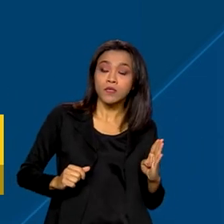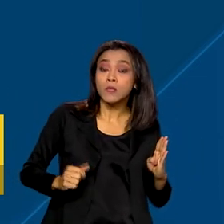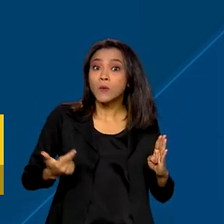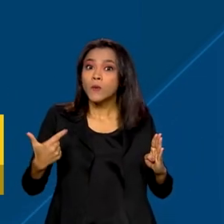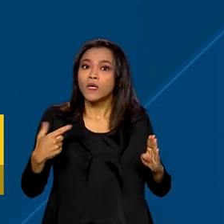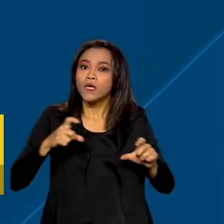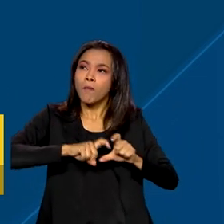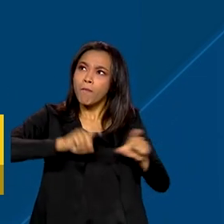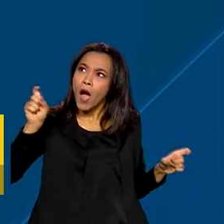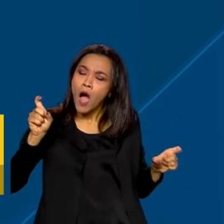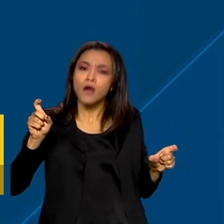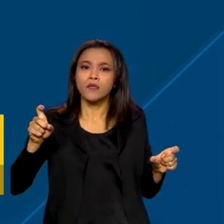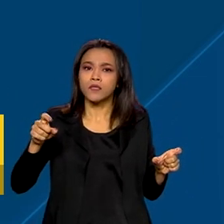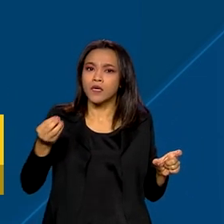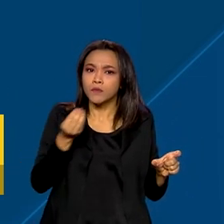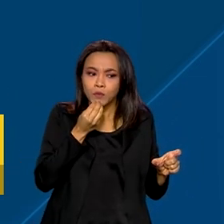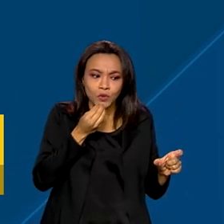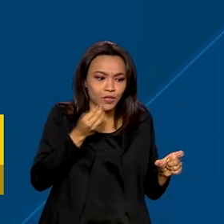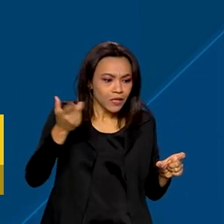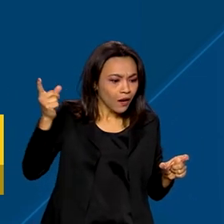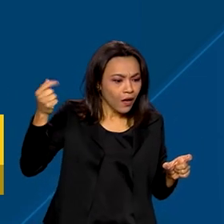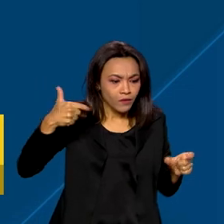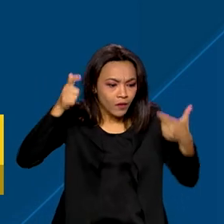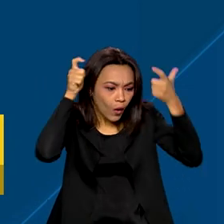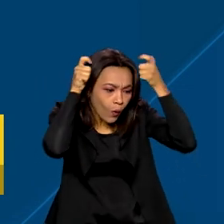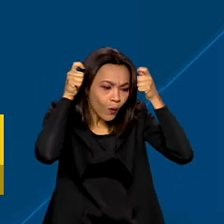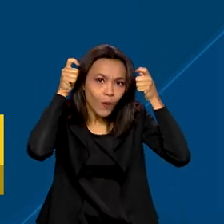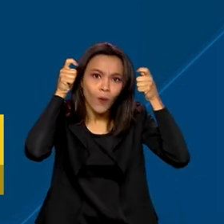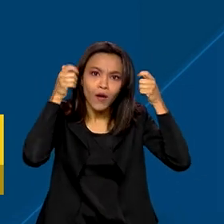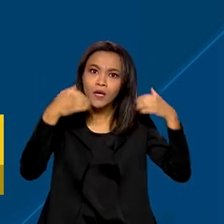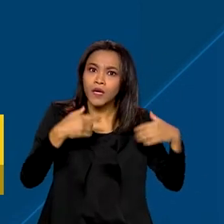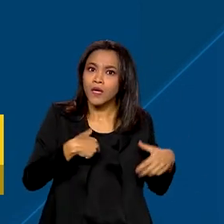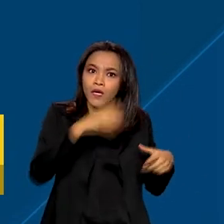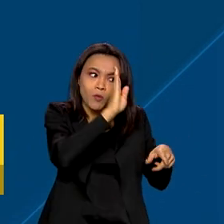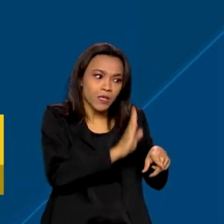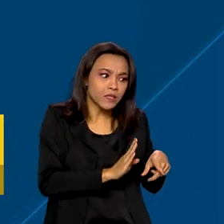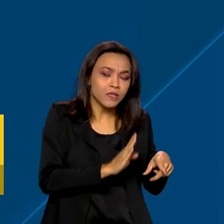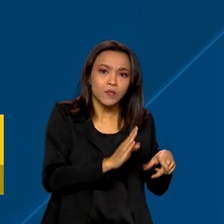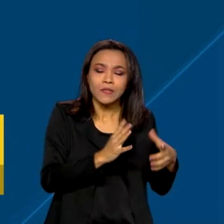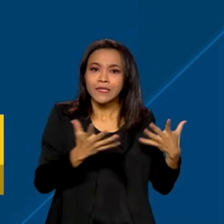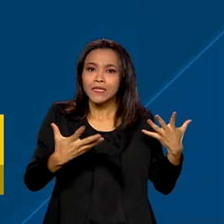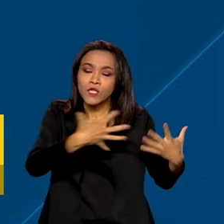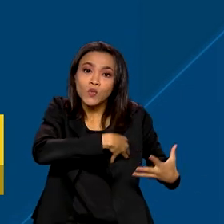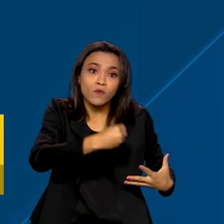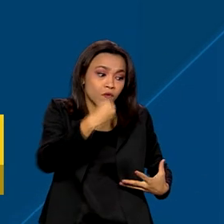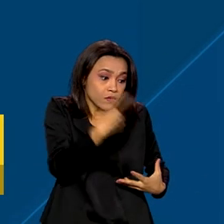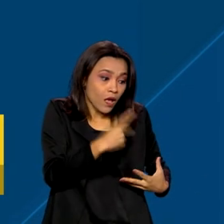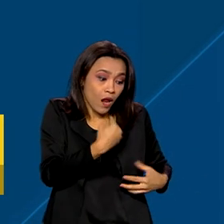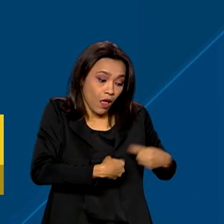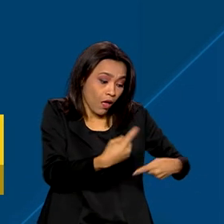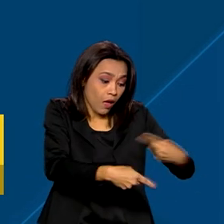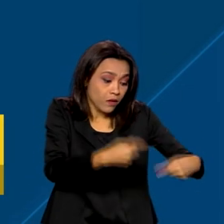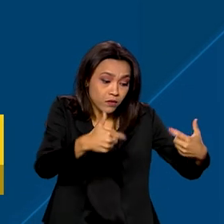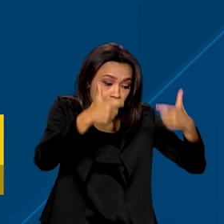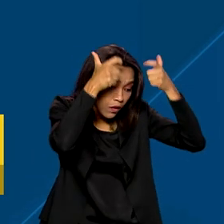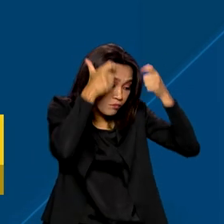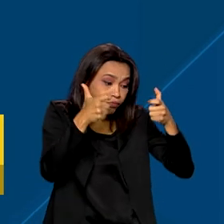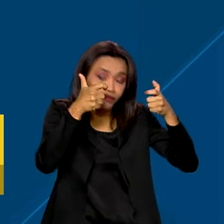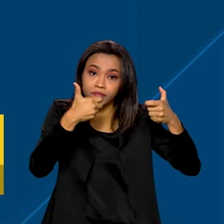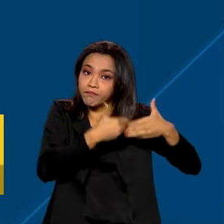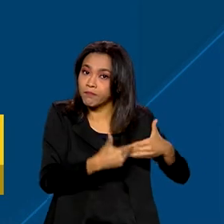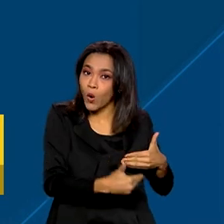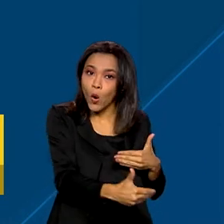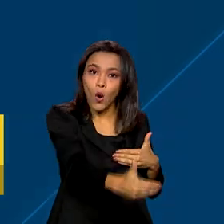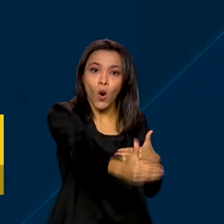ele pode ficar sem coroa em Portugal e no Brasil e que os filhos dela poderão ficar sem coroa e sem trono.